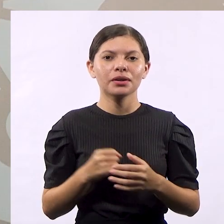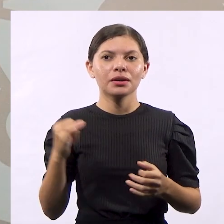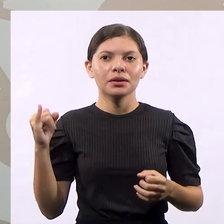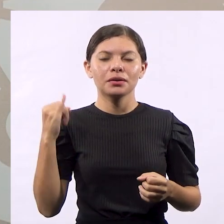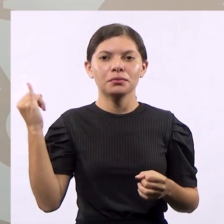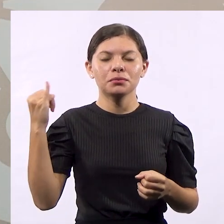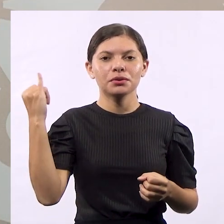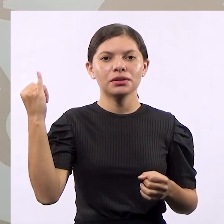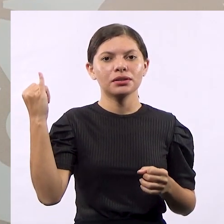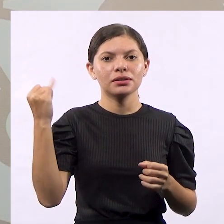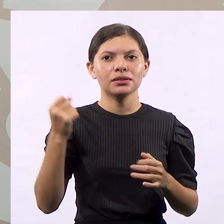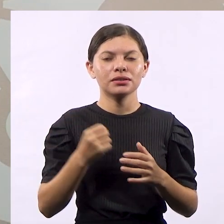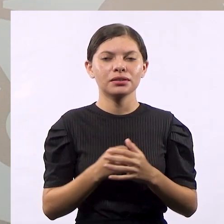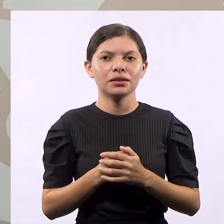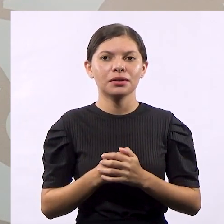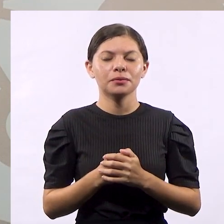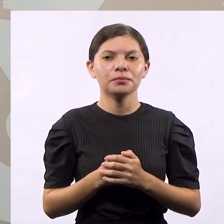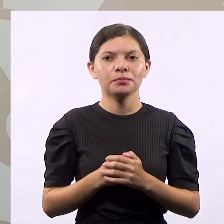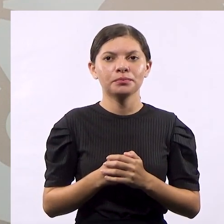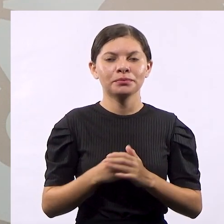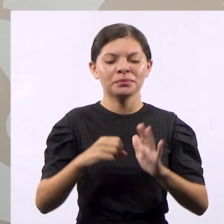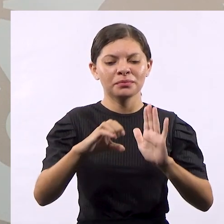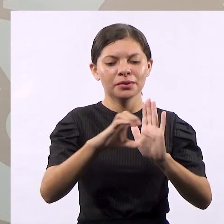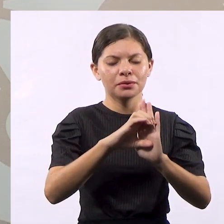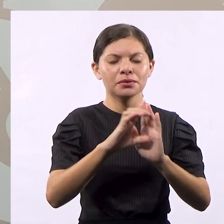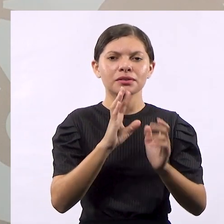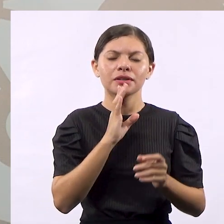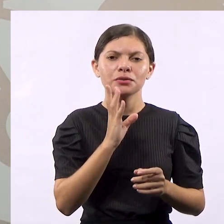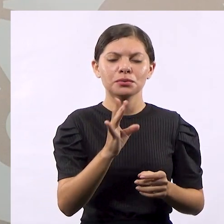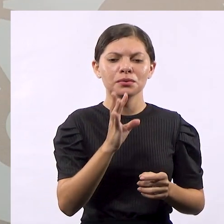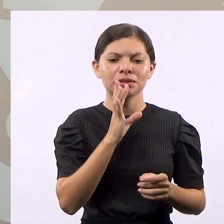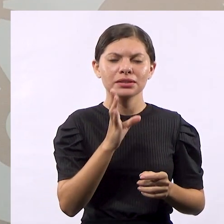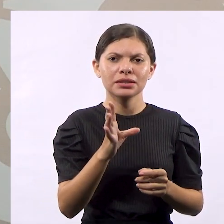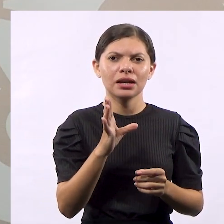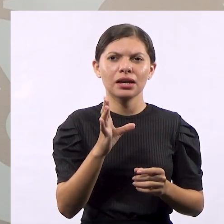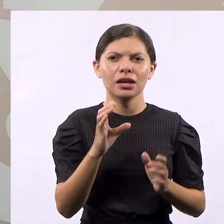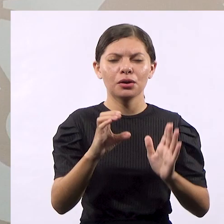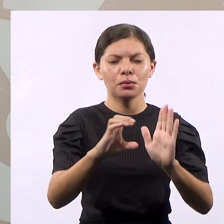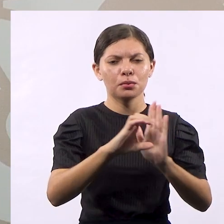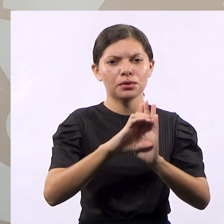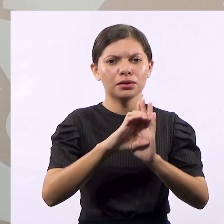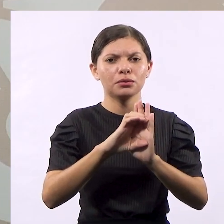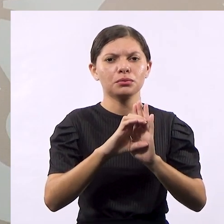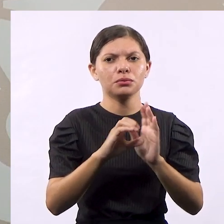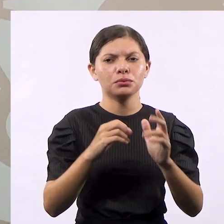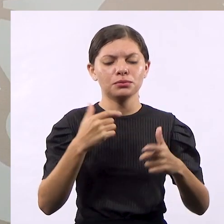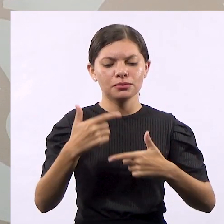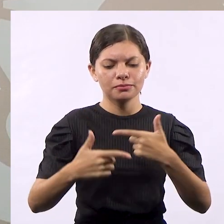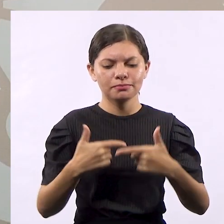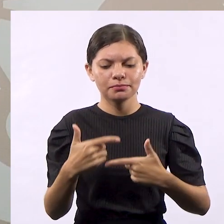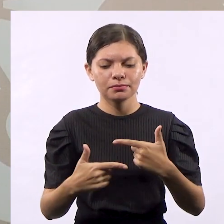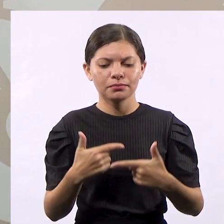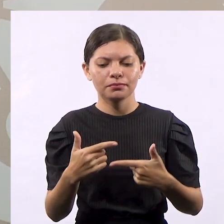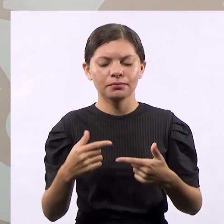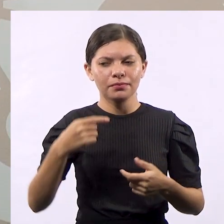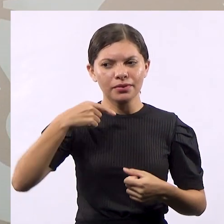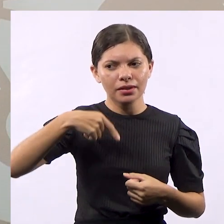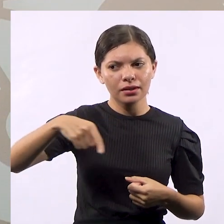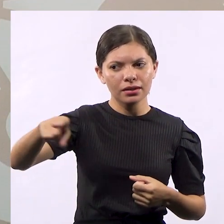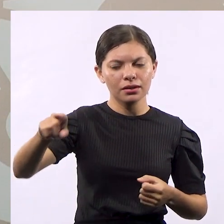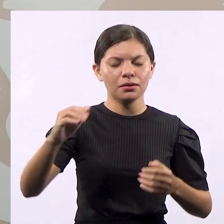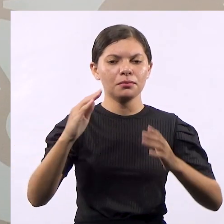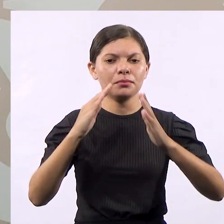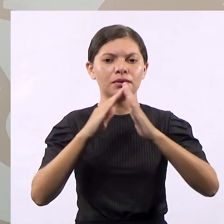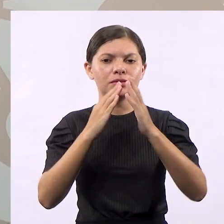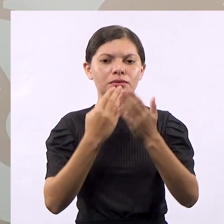também, a importância de reconhecer os conceitos, né, aqueles conteúdos que nós estamos trabalhando, e já ir